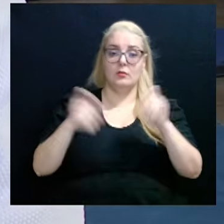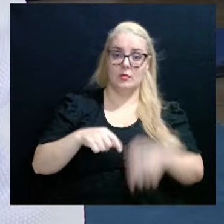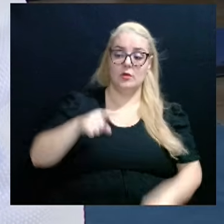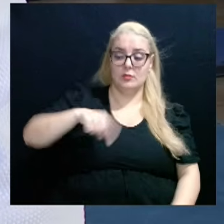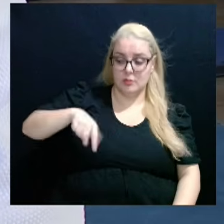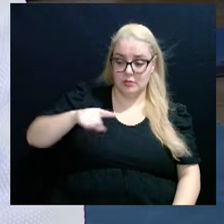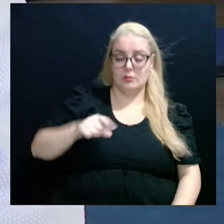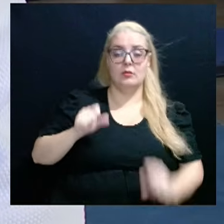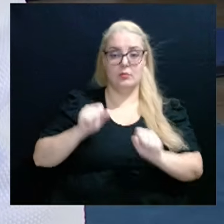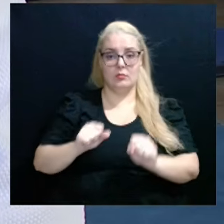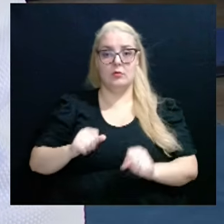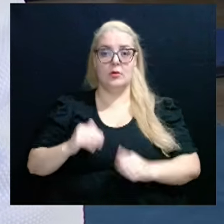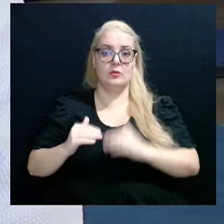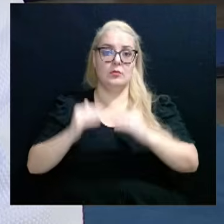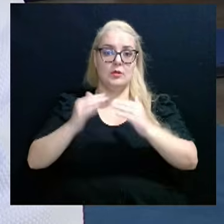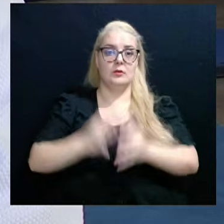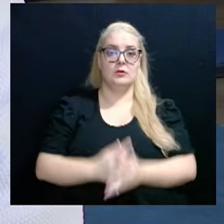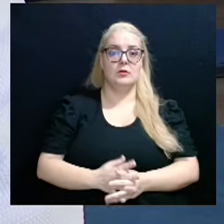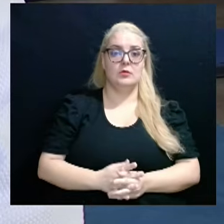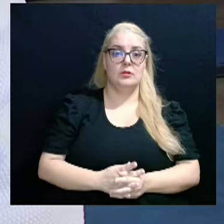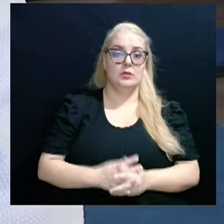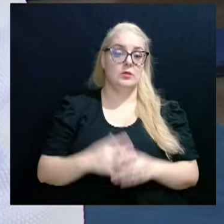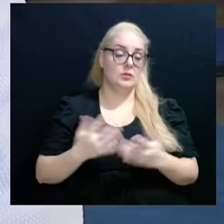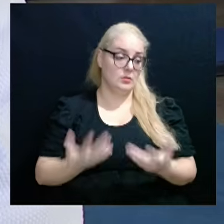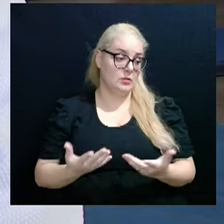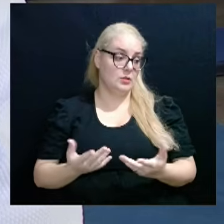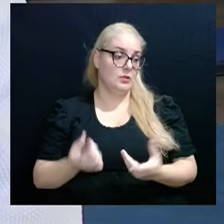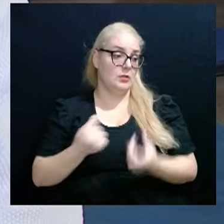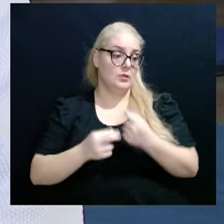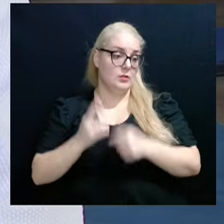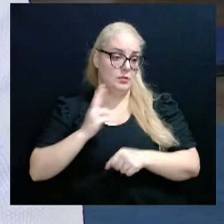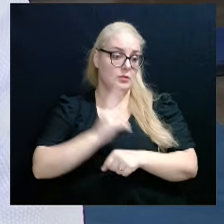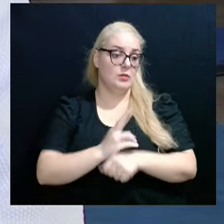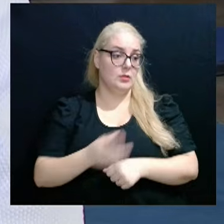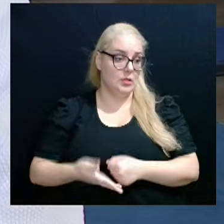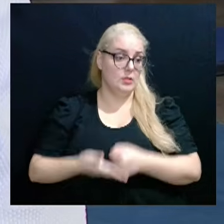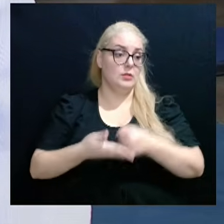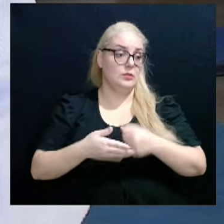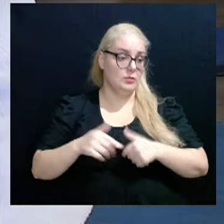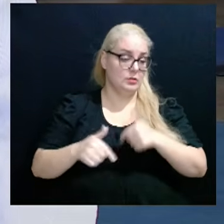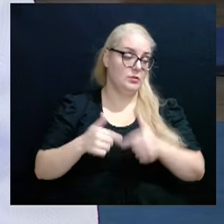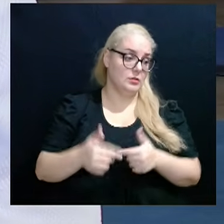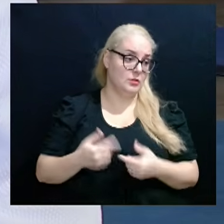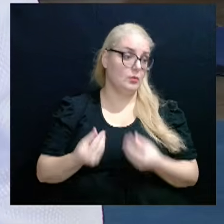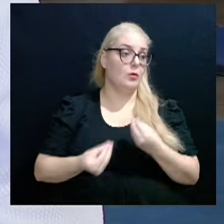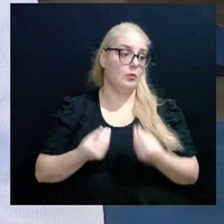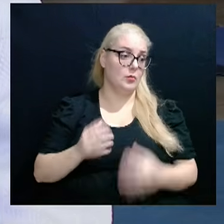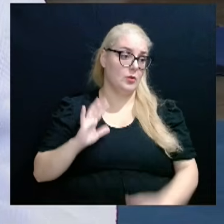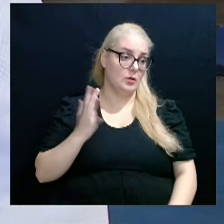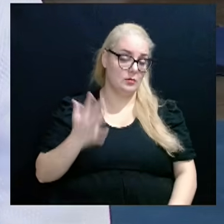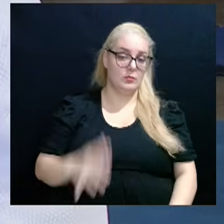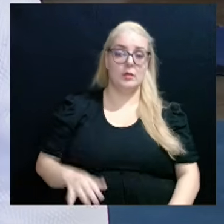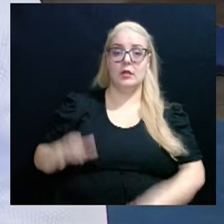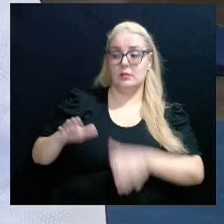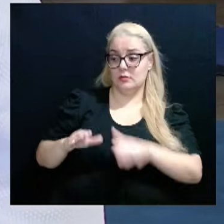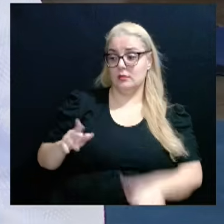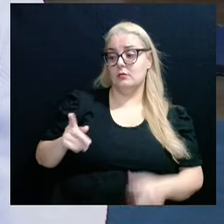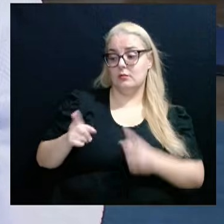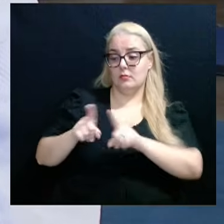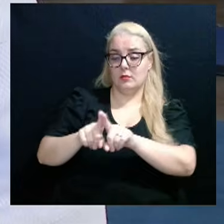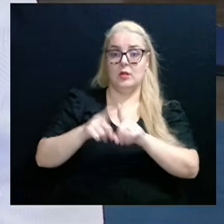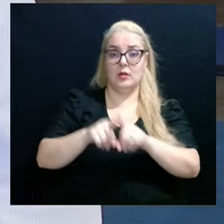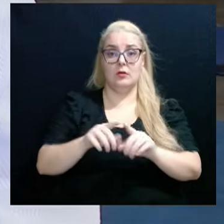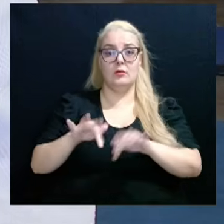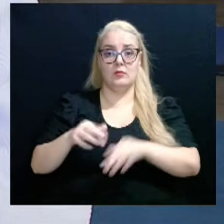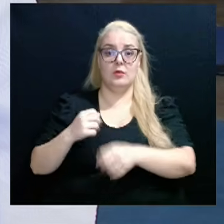progredir. E da onde vêm hoje os recursos que sustentam esse trabalho, doutor? Muitas vezes, ou por meio de parceria, no final do ano passado mesmo, eu